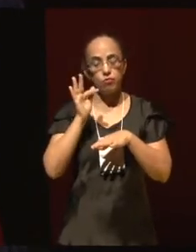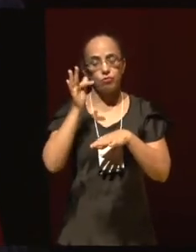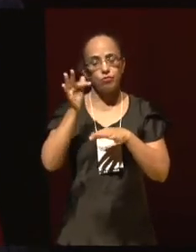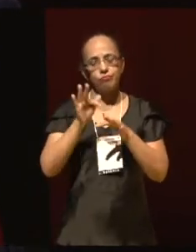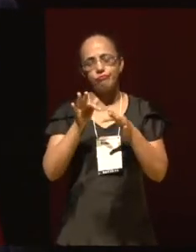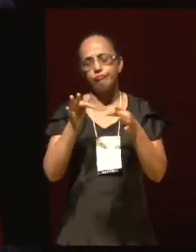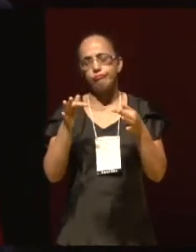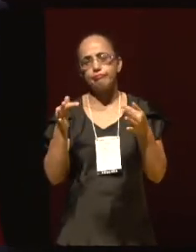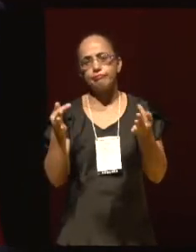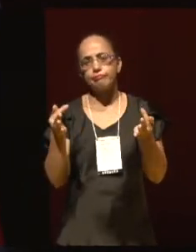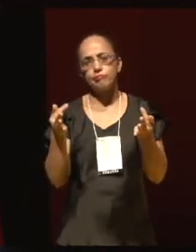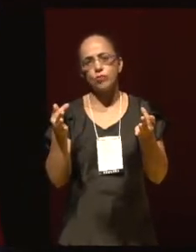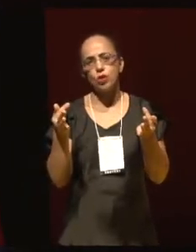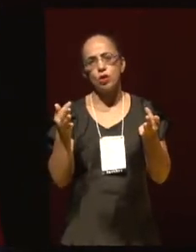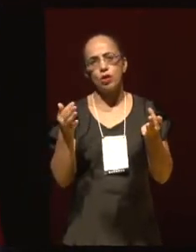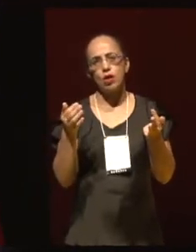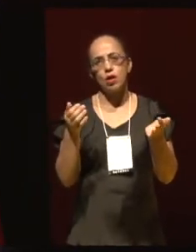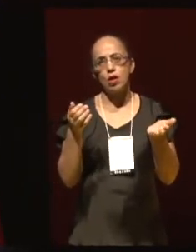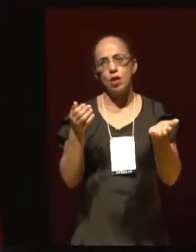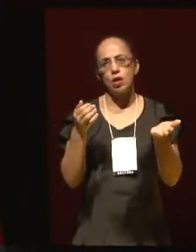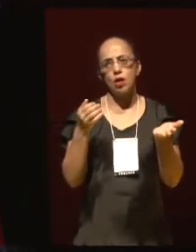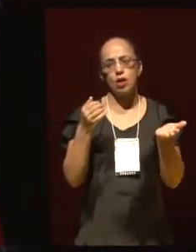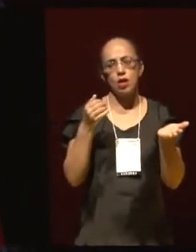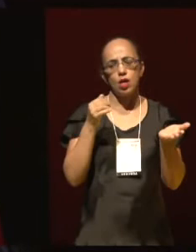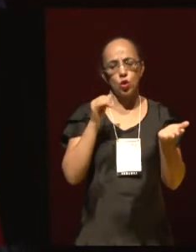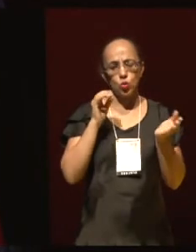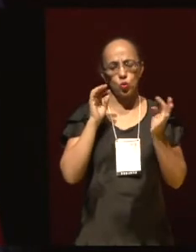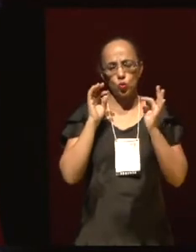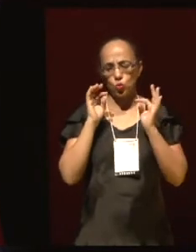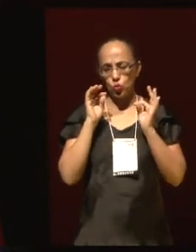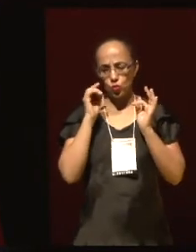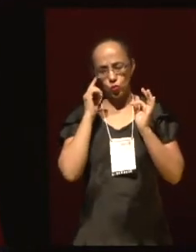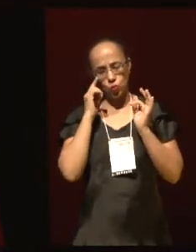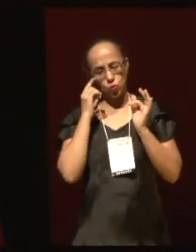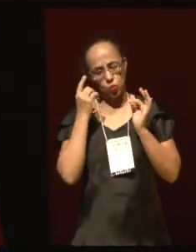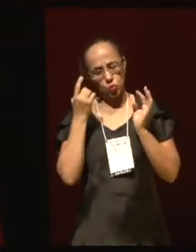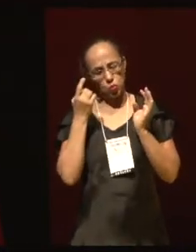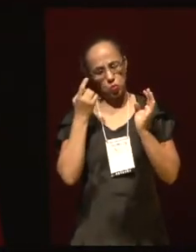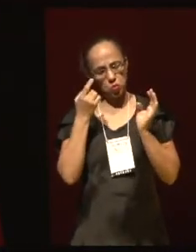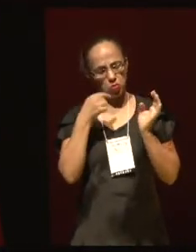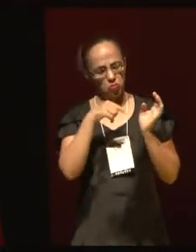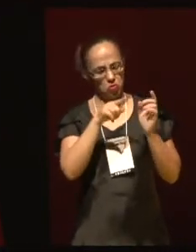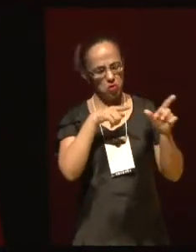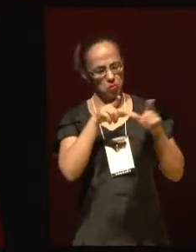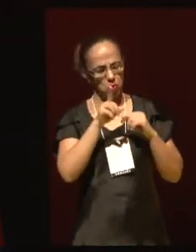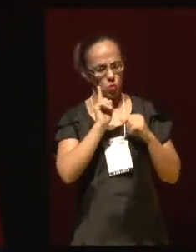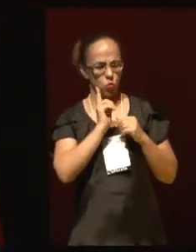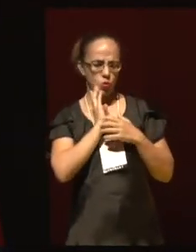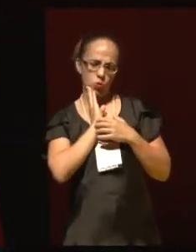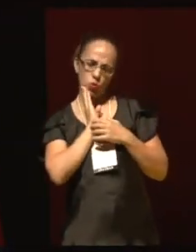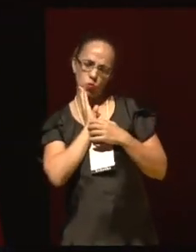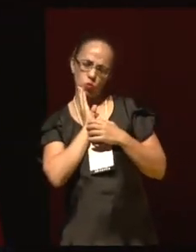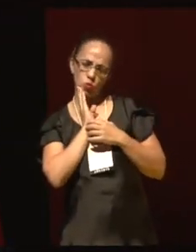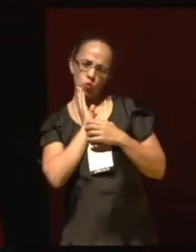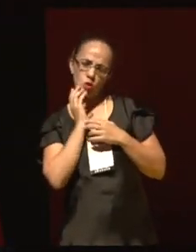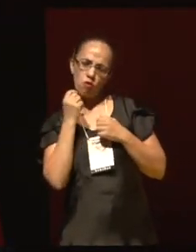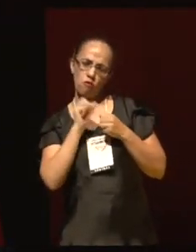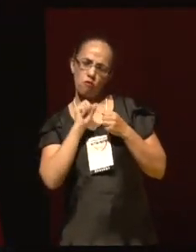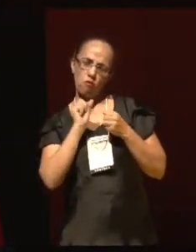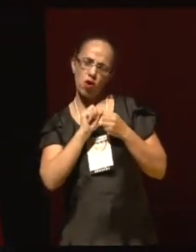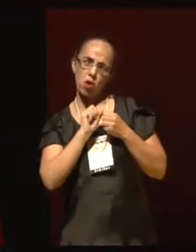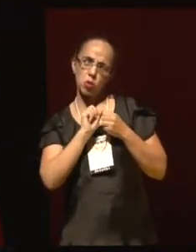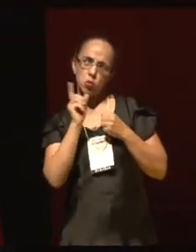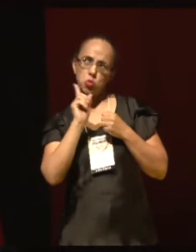Sim? Tomo ou não tomo aquele trabalho? Faço ou não faço aquela